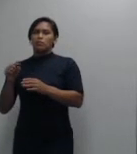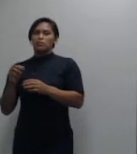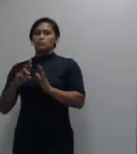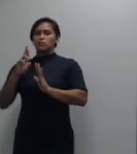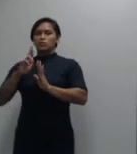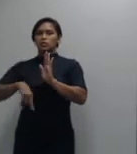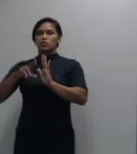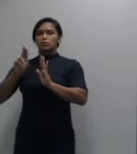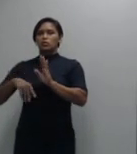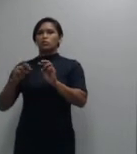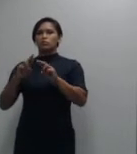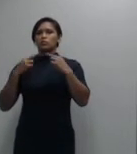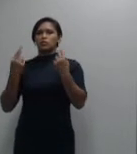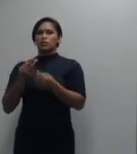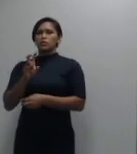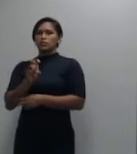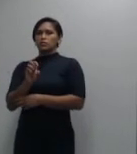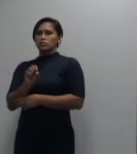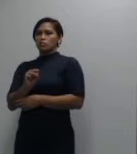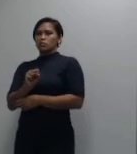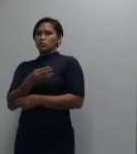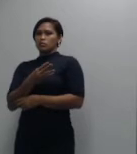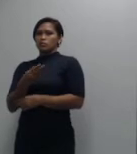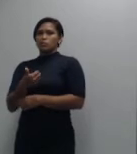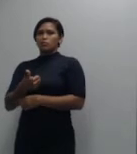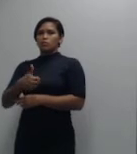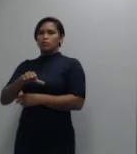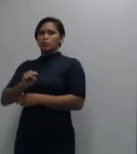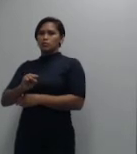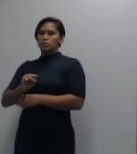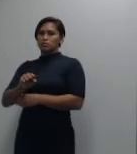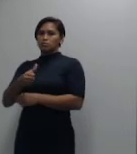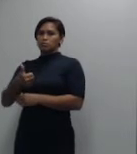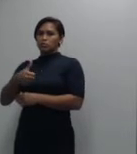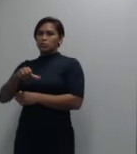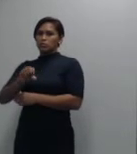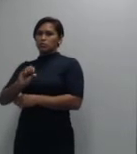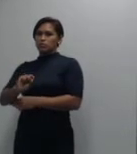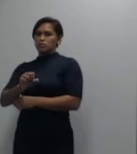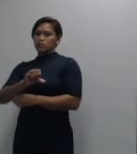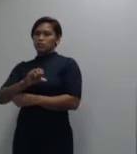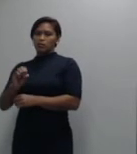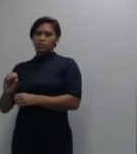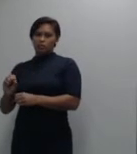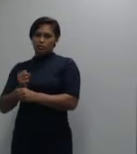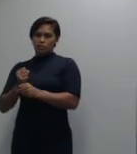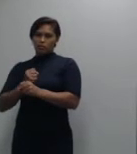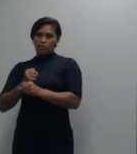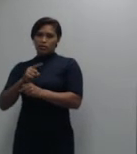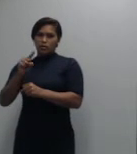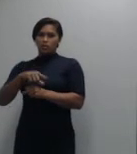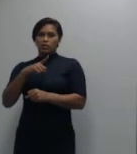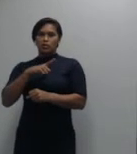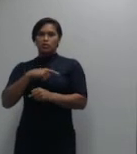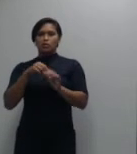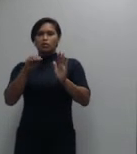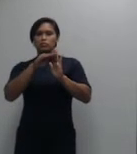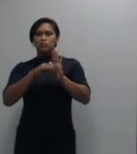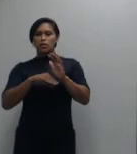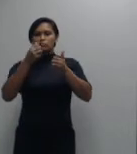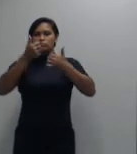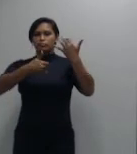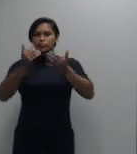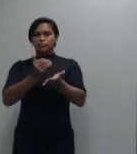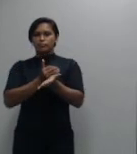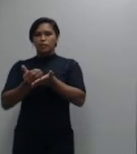plenária 584 de 1808 1989b P Verde modo Expresso que é o